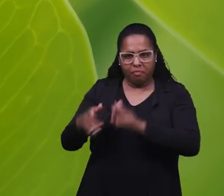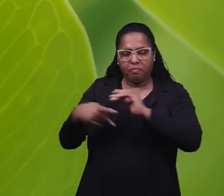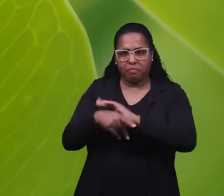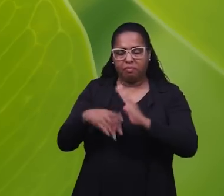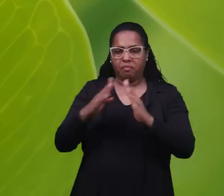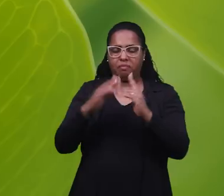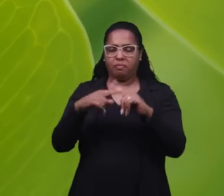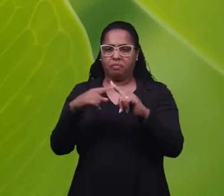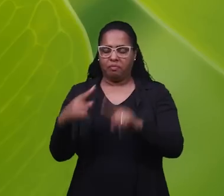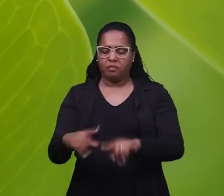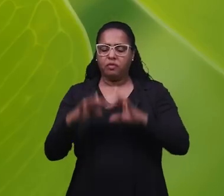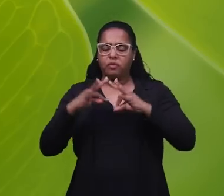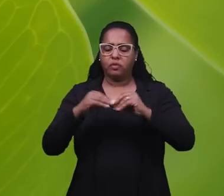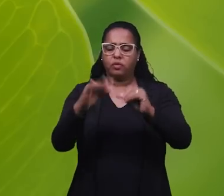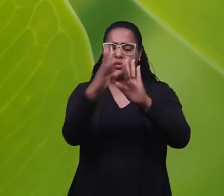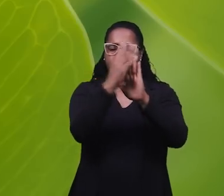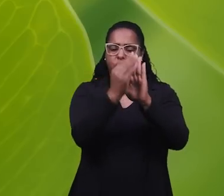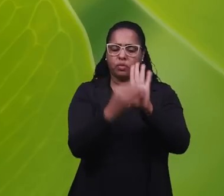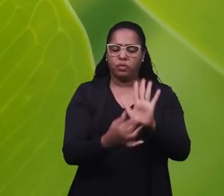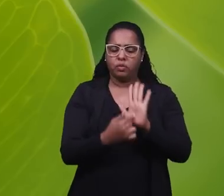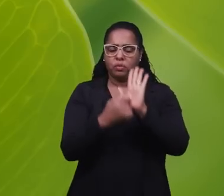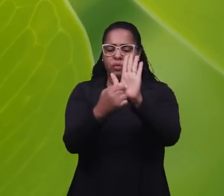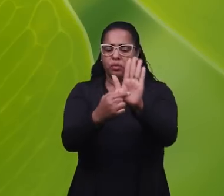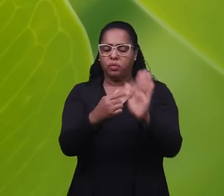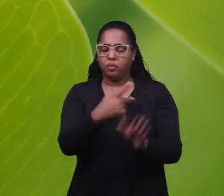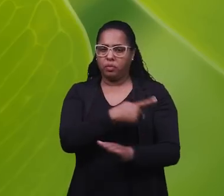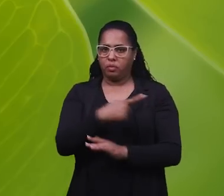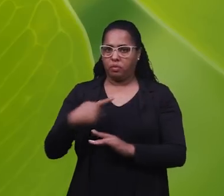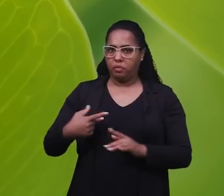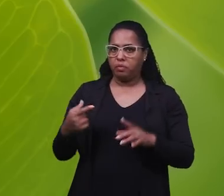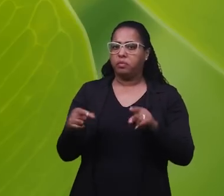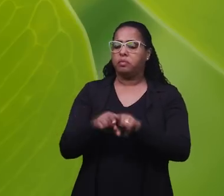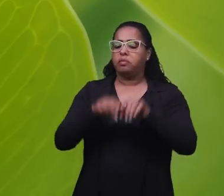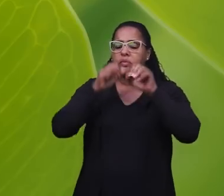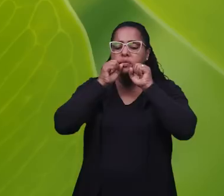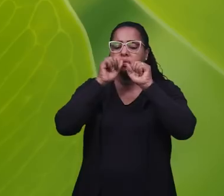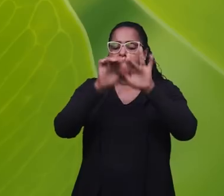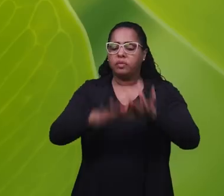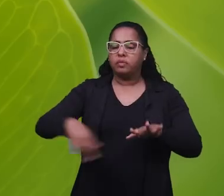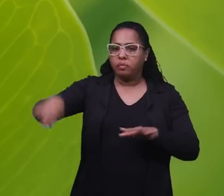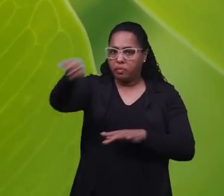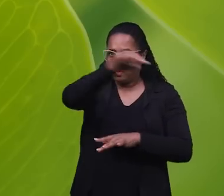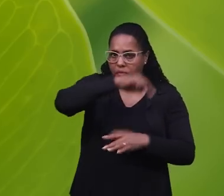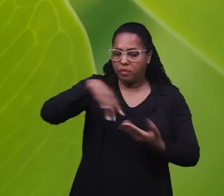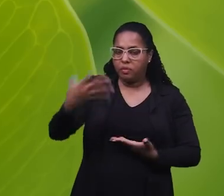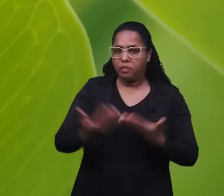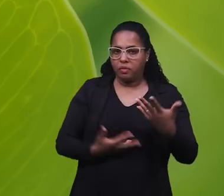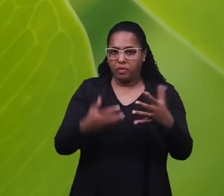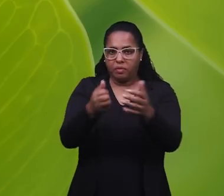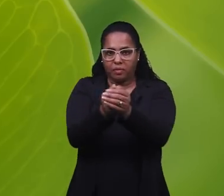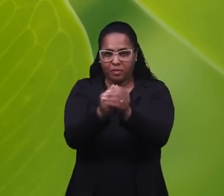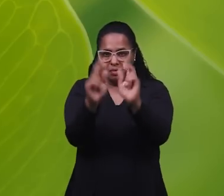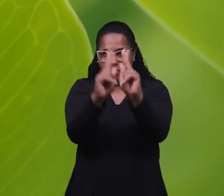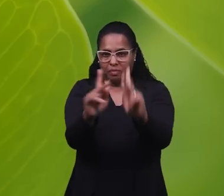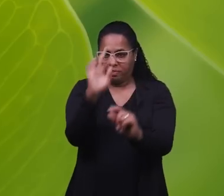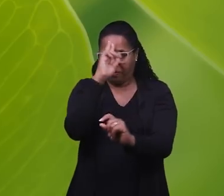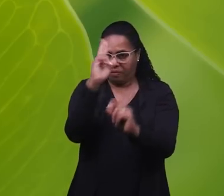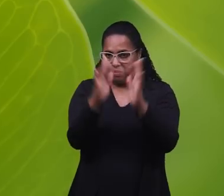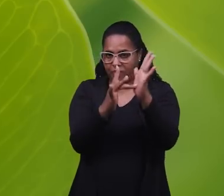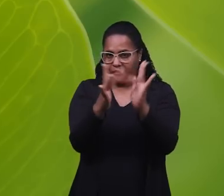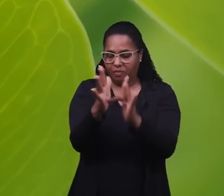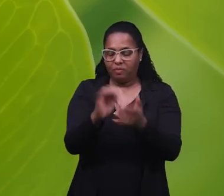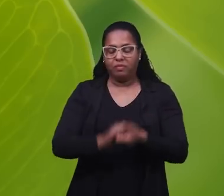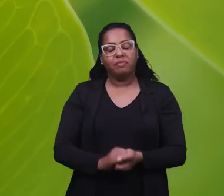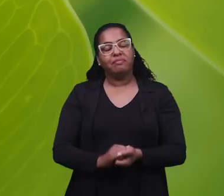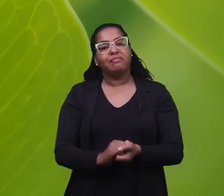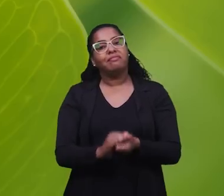edificante por todo o conteúdo trazido pelos pastores e tem sido uma grande bênção de grande valia para toda a igreja. Amém? A paz do Senhor